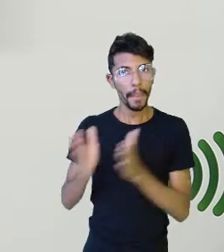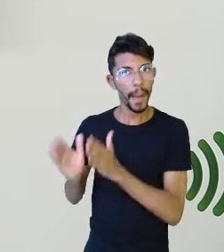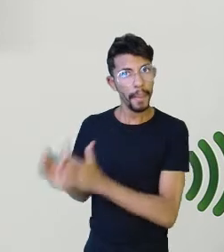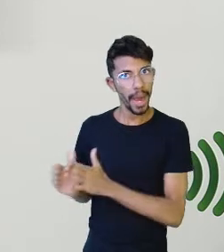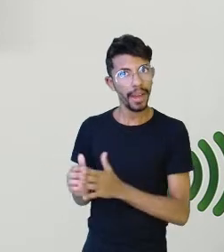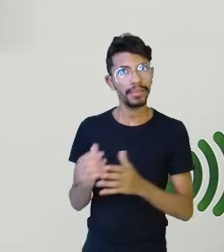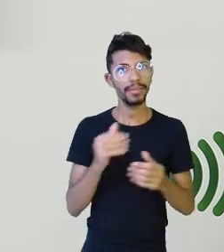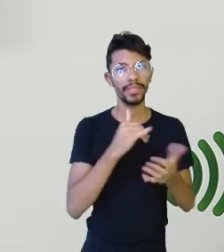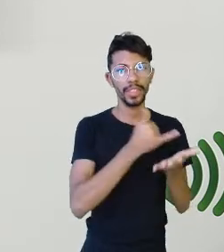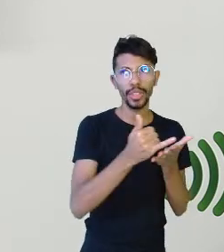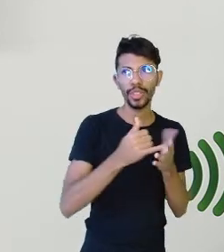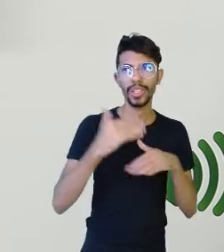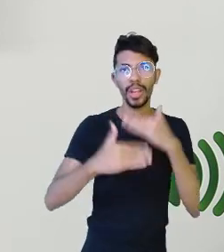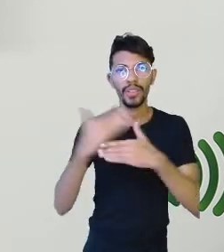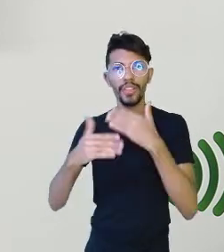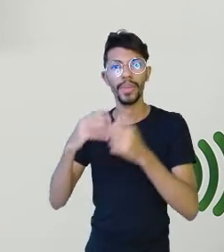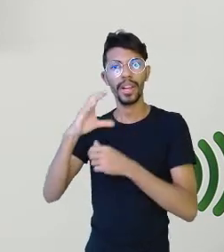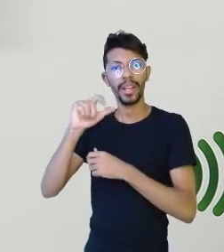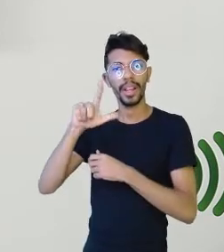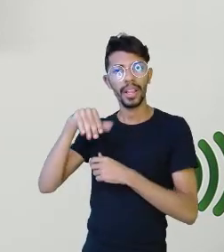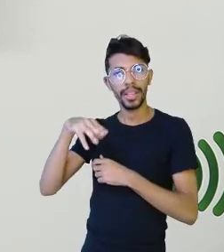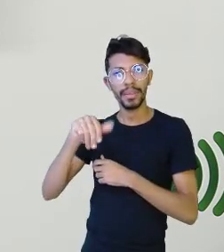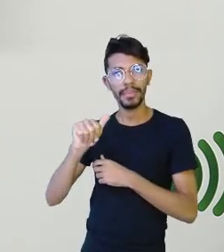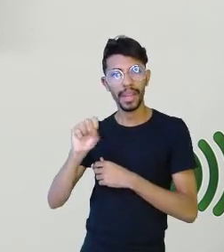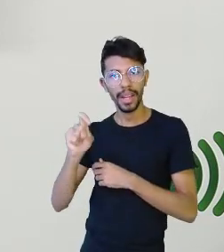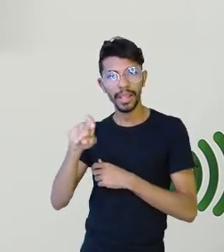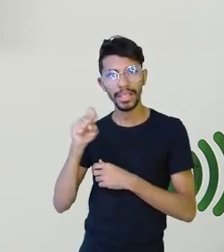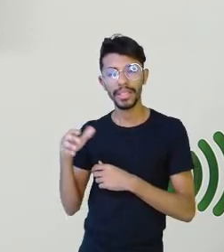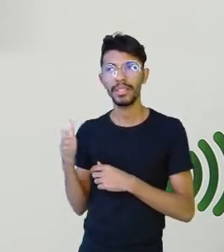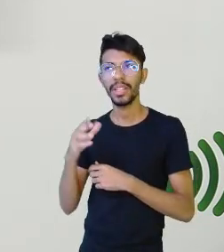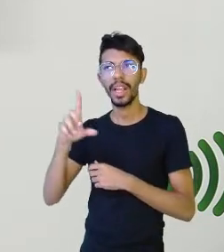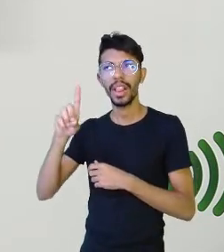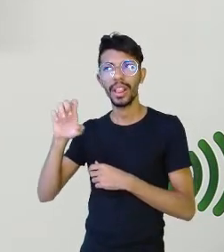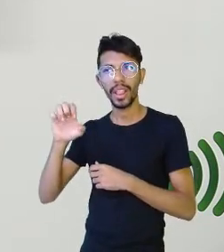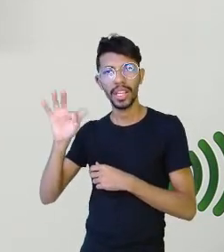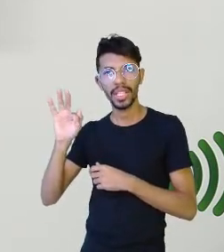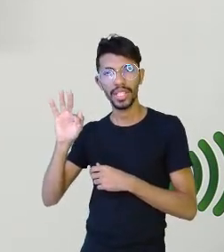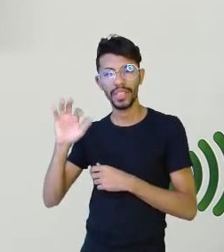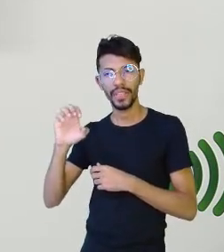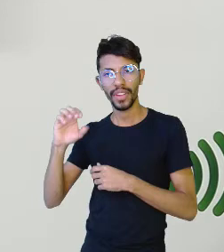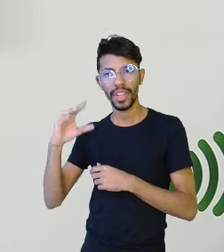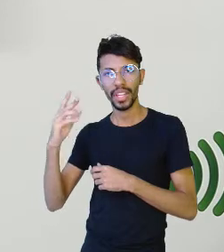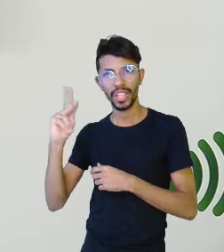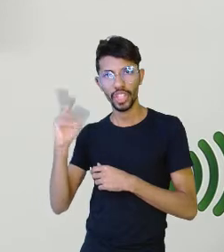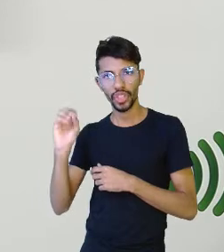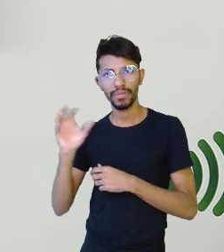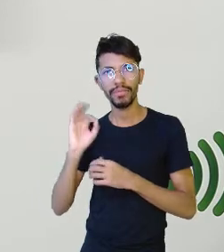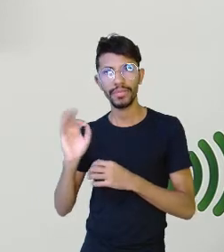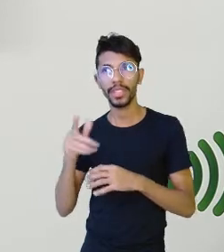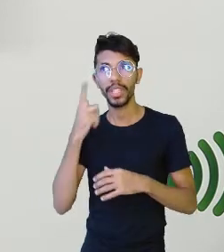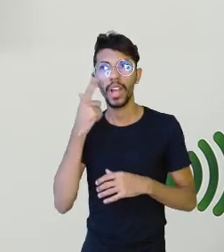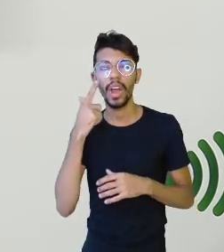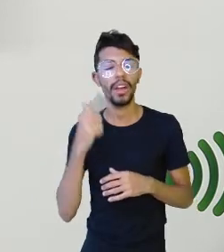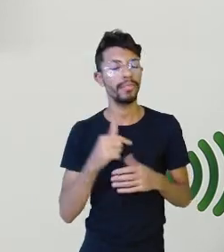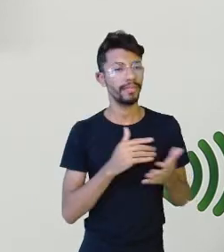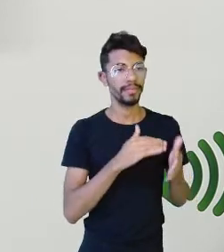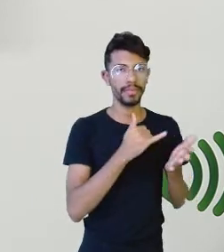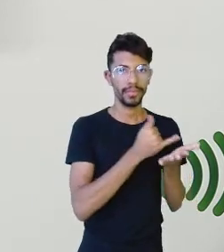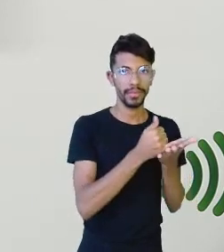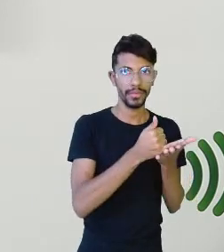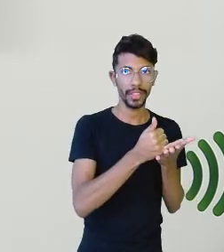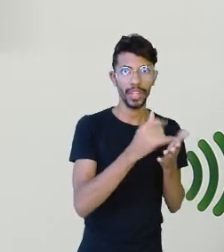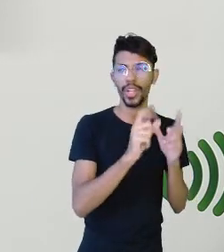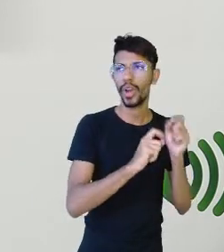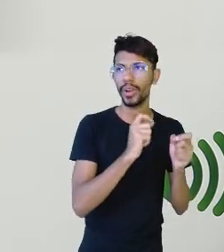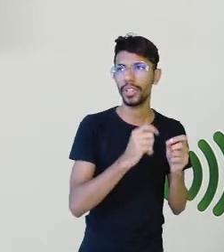Vamos localizar nessa história agora qual foi a introdução. Vamos lá. O explorador, ele visita a África. Quando